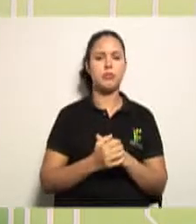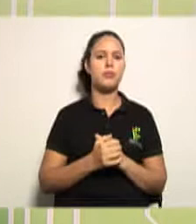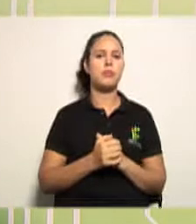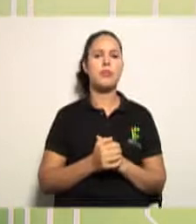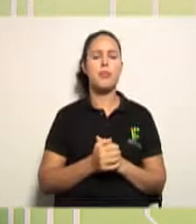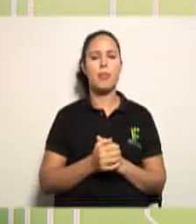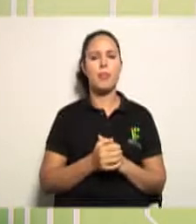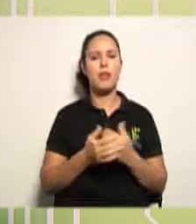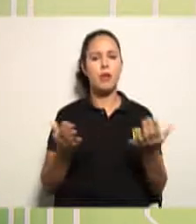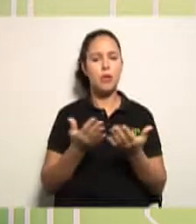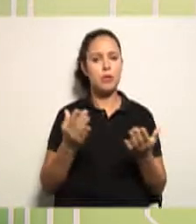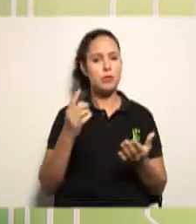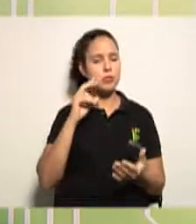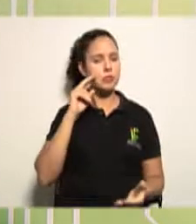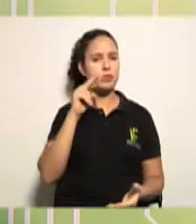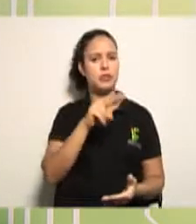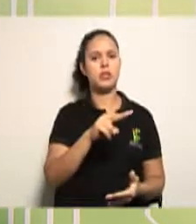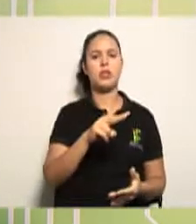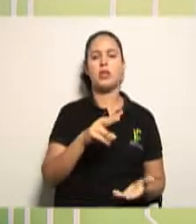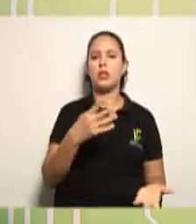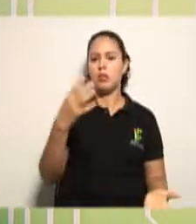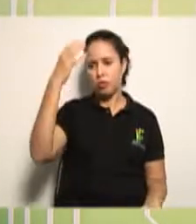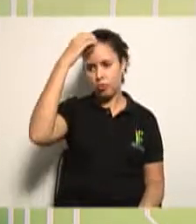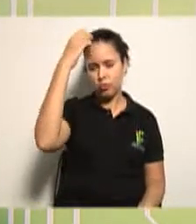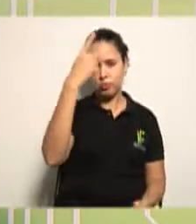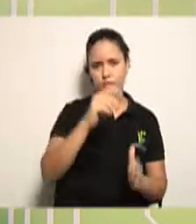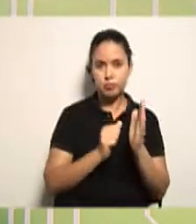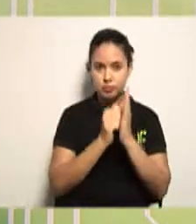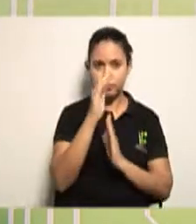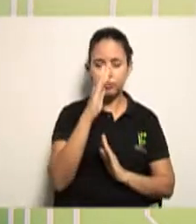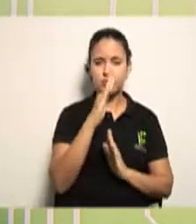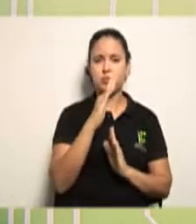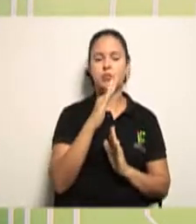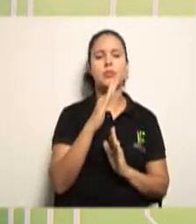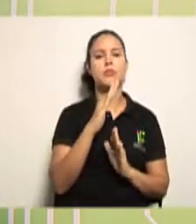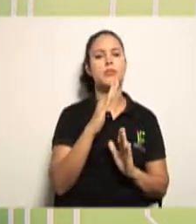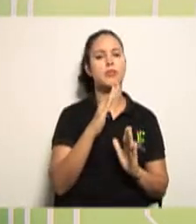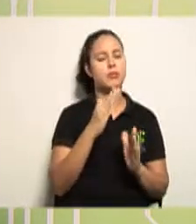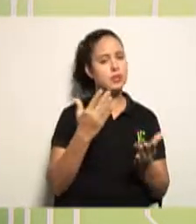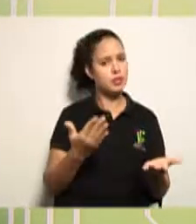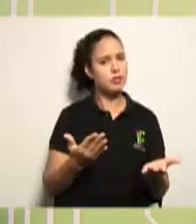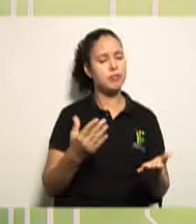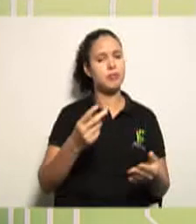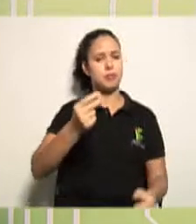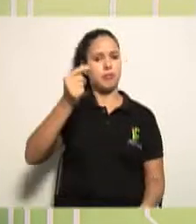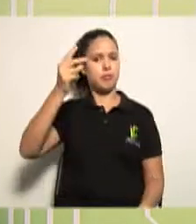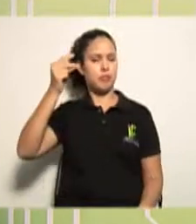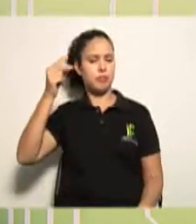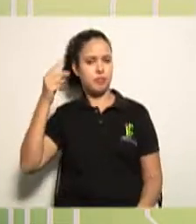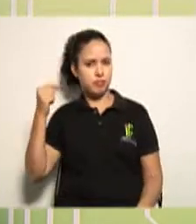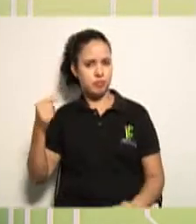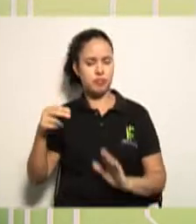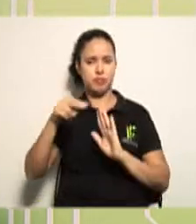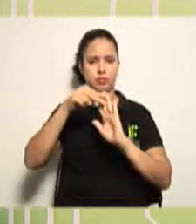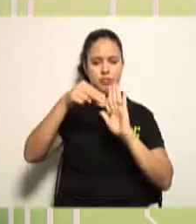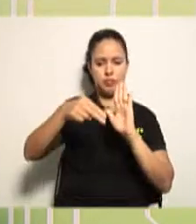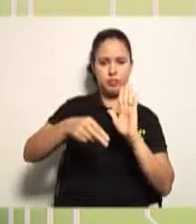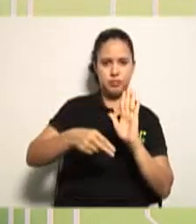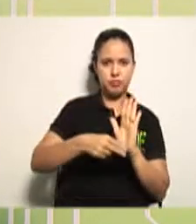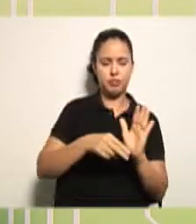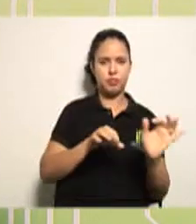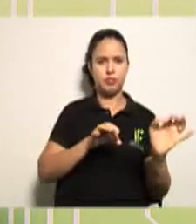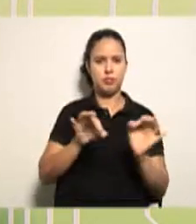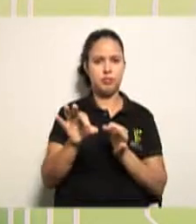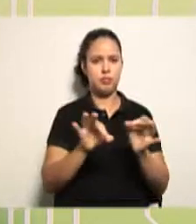é culpa da burocracia. E surgiu lá essa sistematização das normas, das organizações